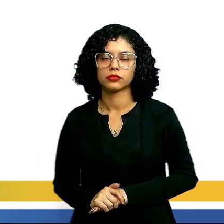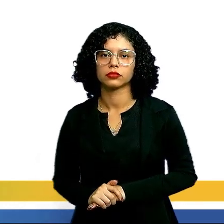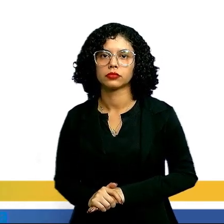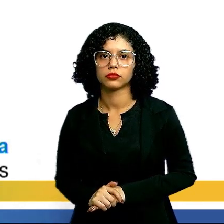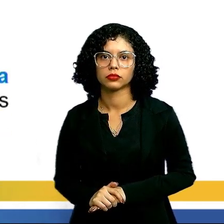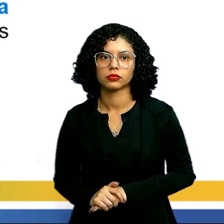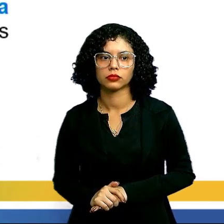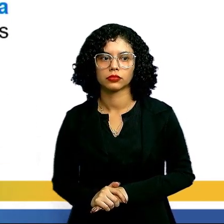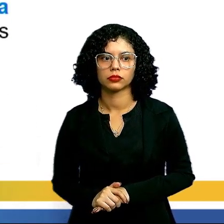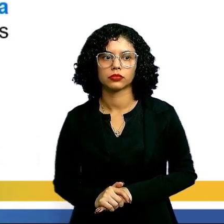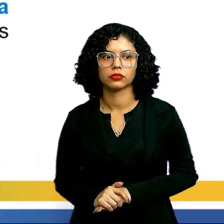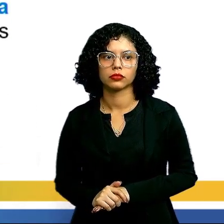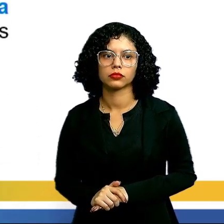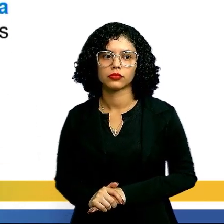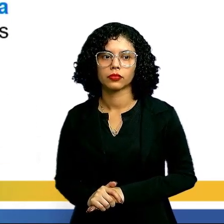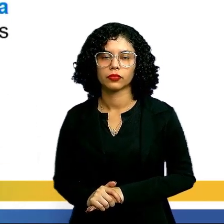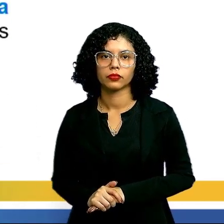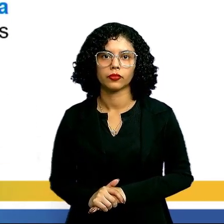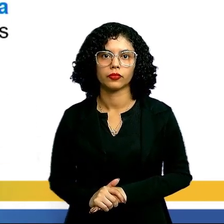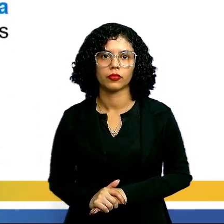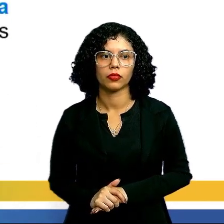amostral.